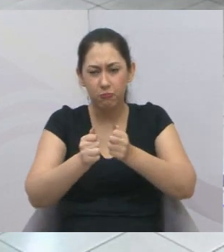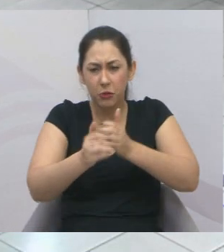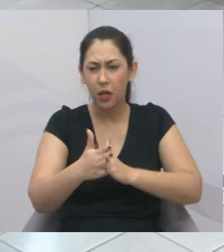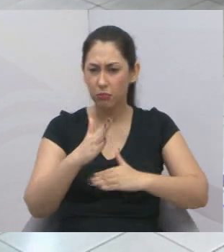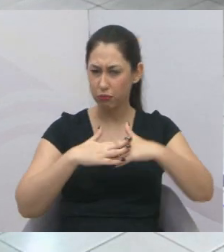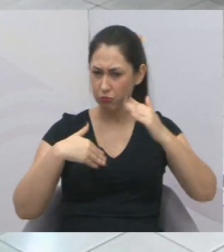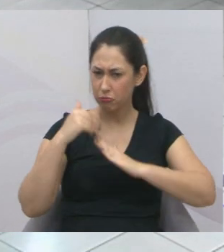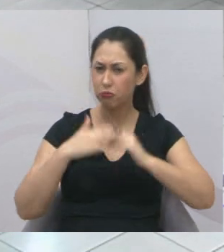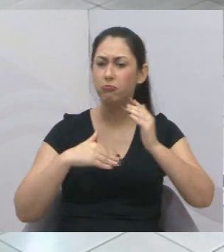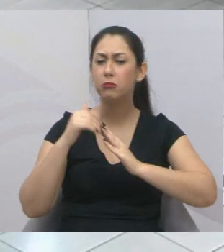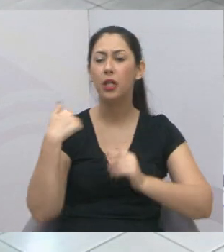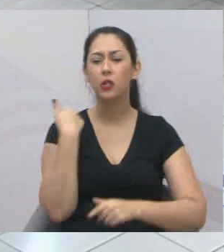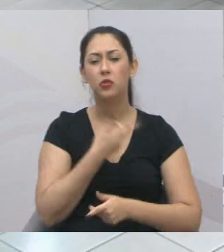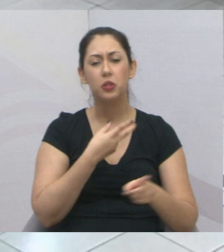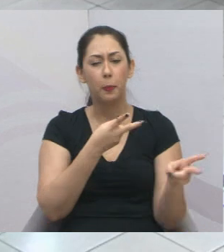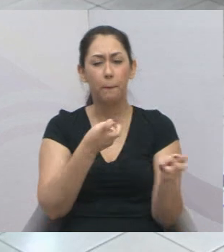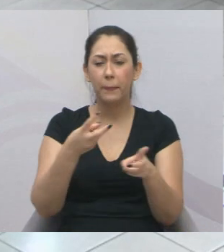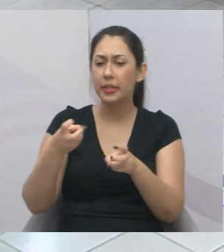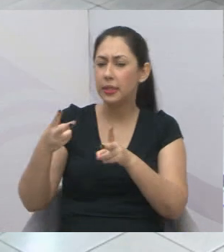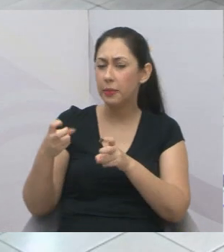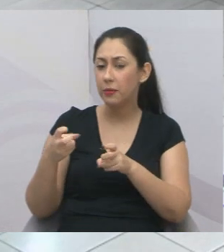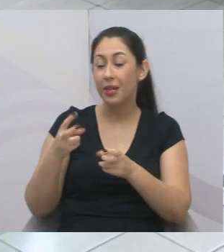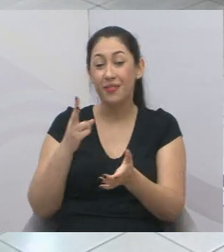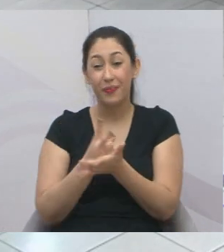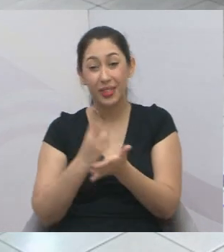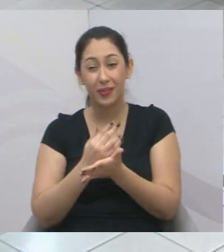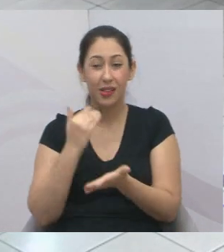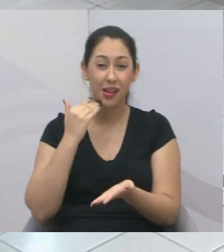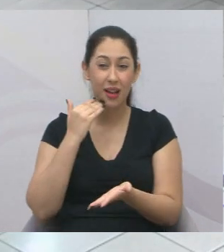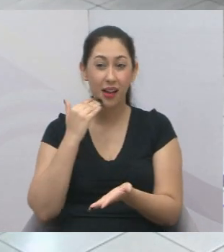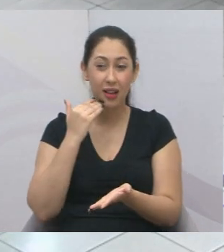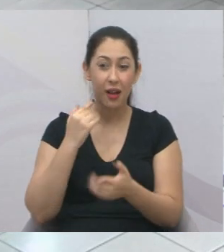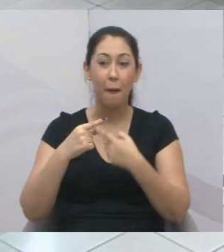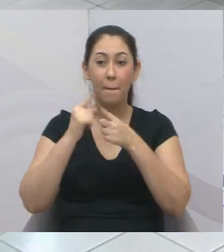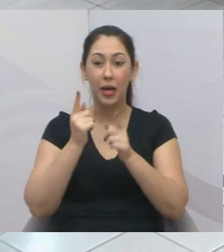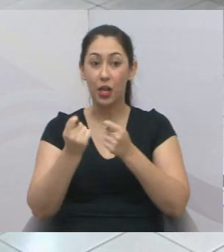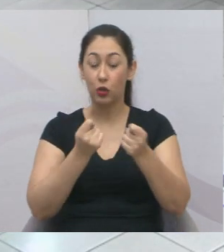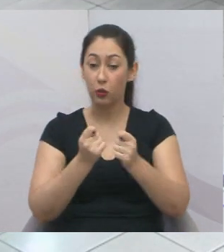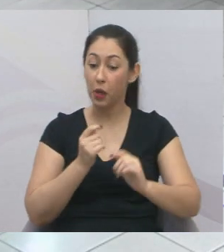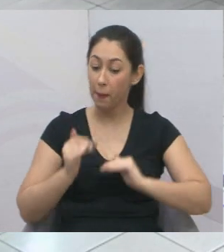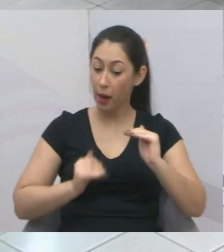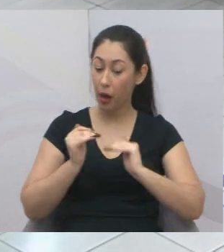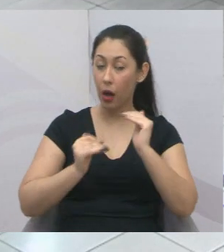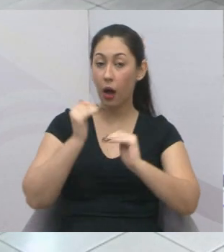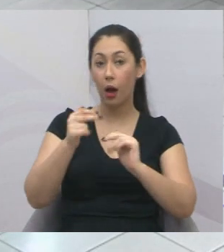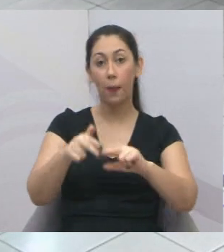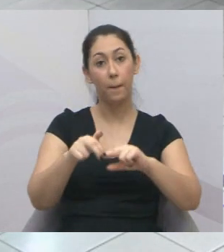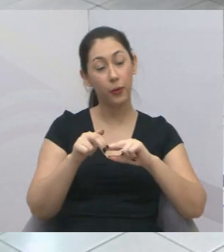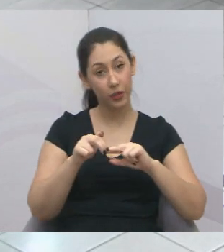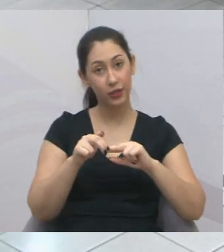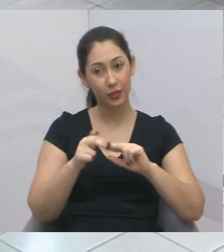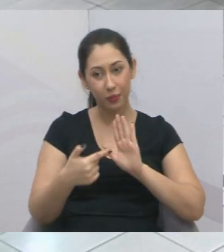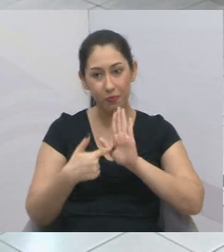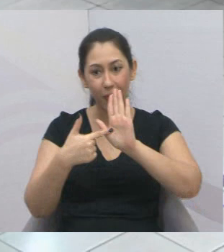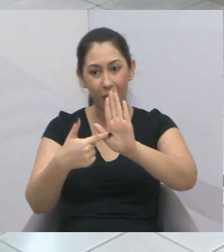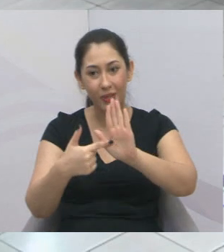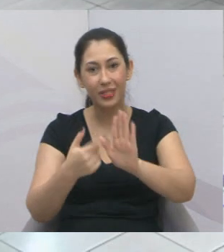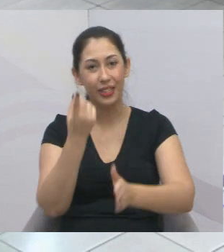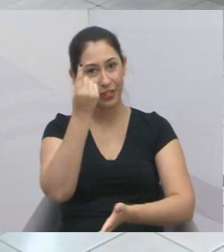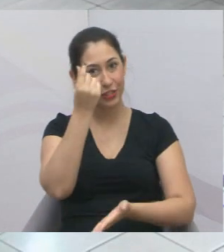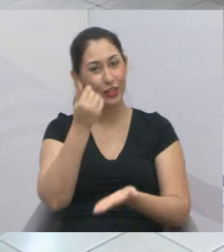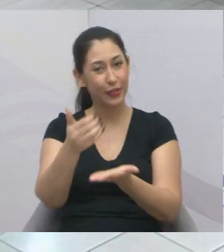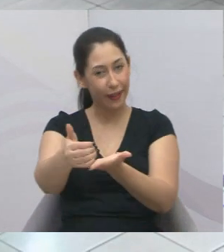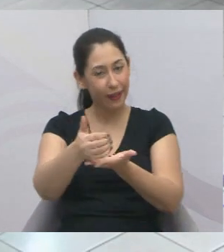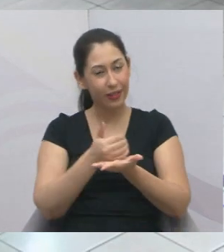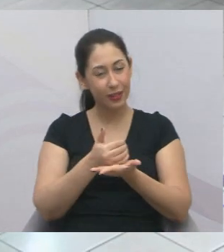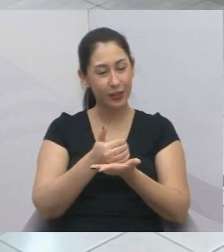Né? Nós percebemos nos nossos dia a dia que, embora algumas deficiências, mas está acelerando a nossa economia. E com isso são os reflexos das receitas que vocês viram.